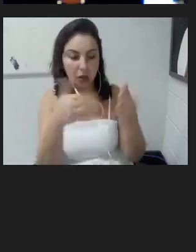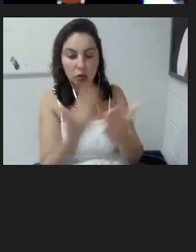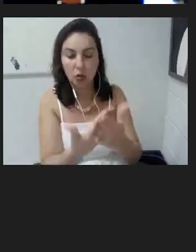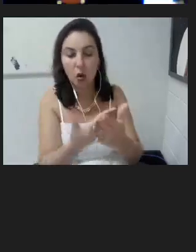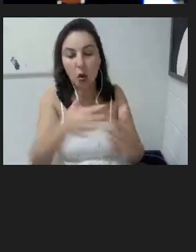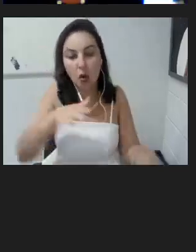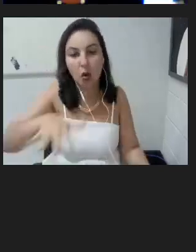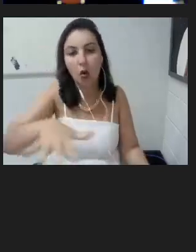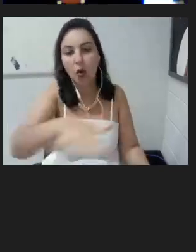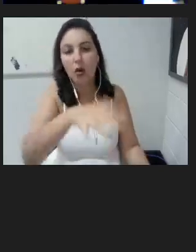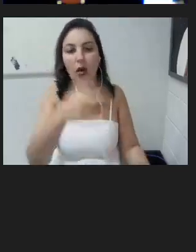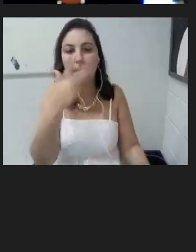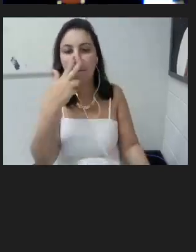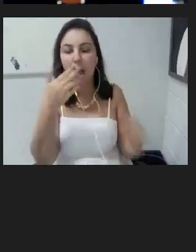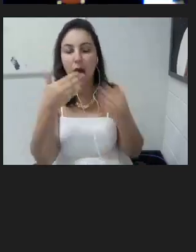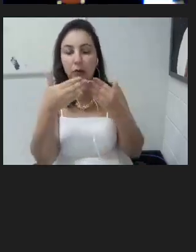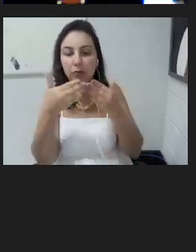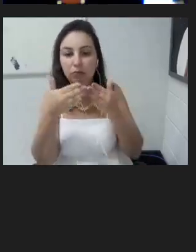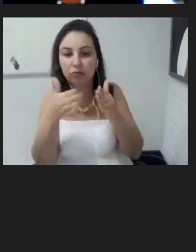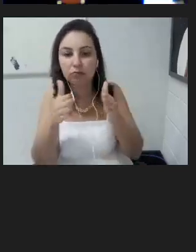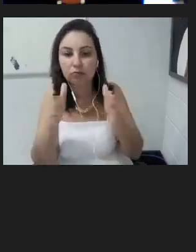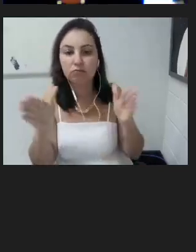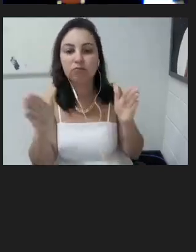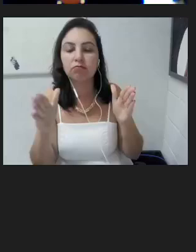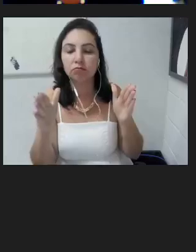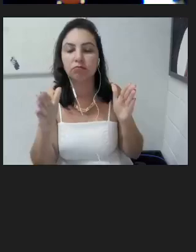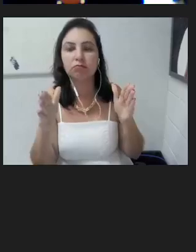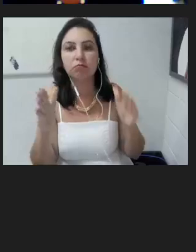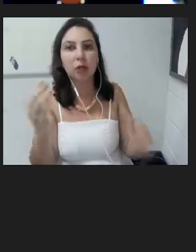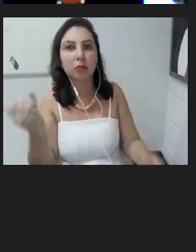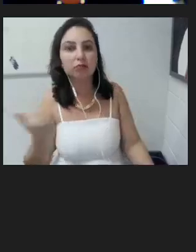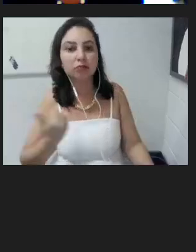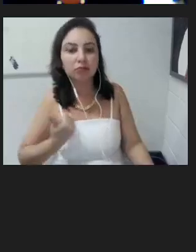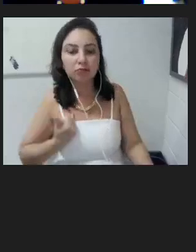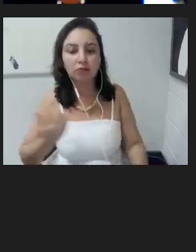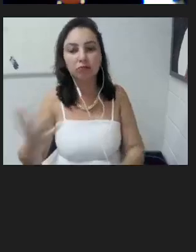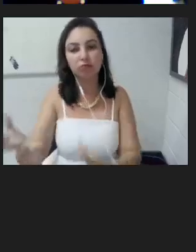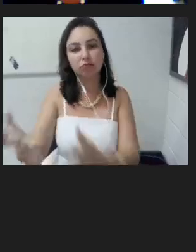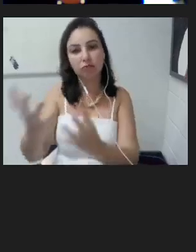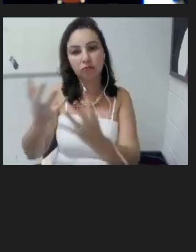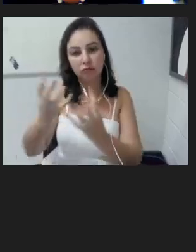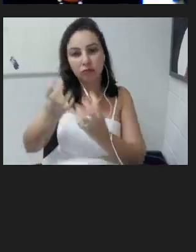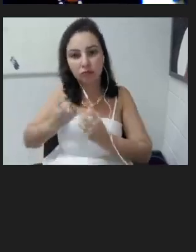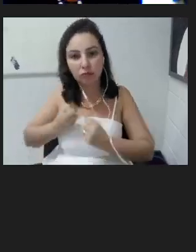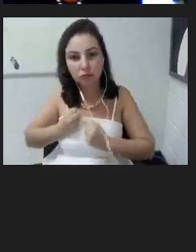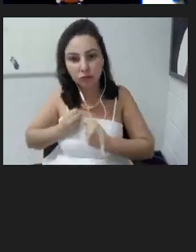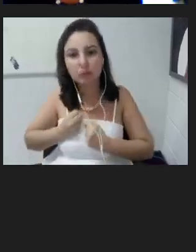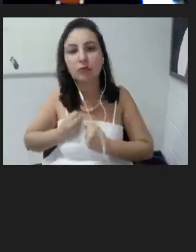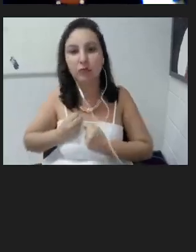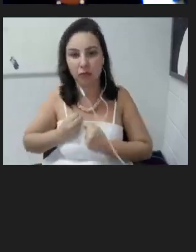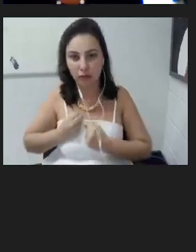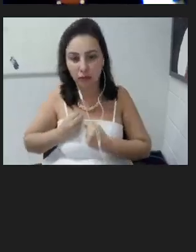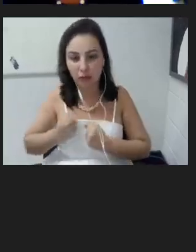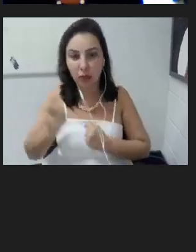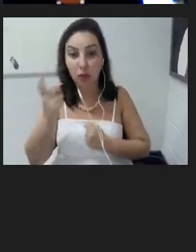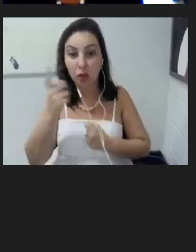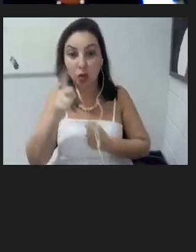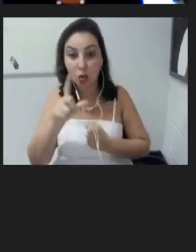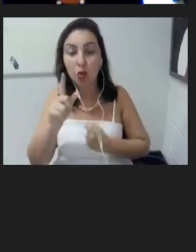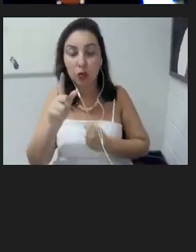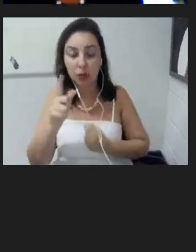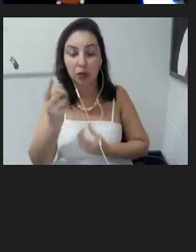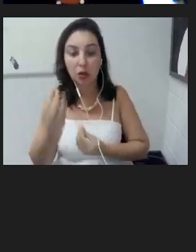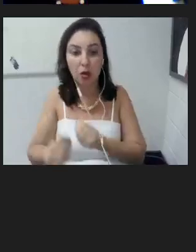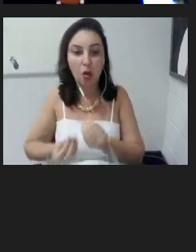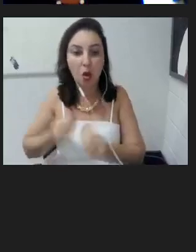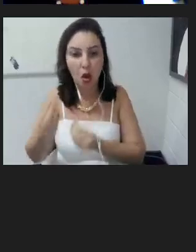essa abertura para escutar, para uma escuta que seja acolhedora, que possa promover algum encaminhamento, que aí